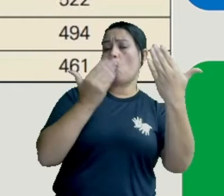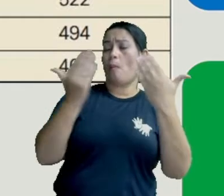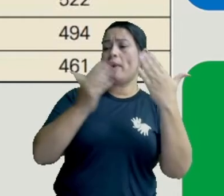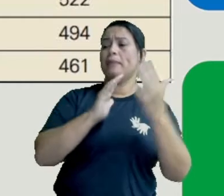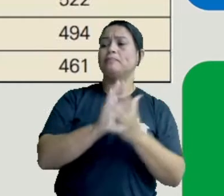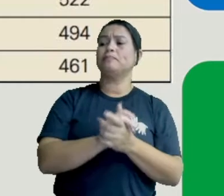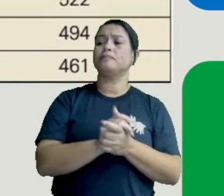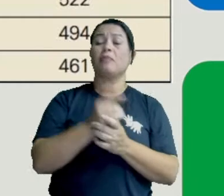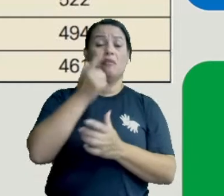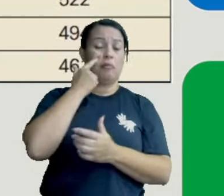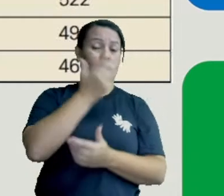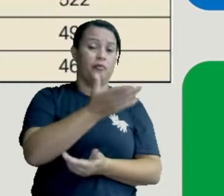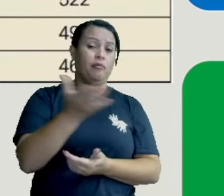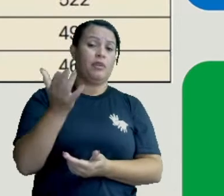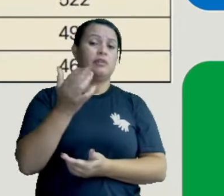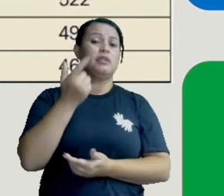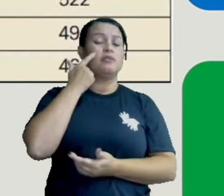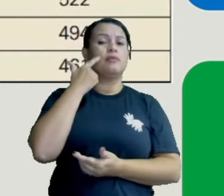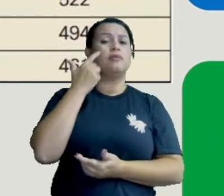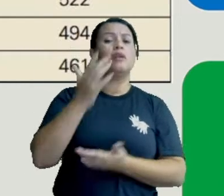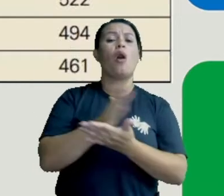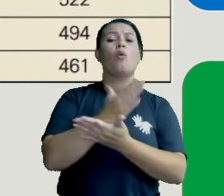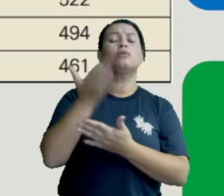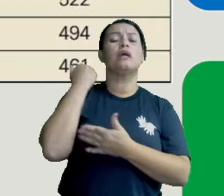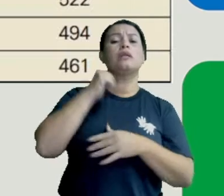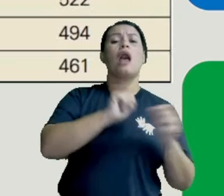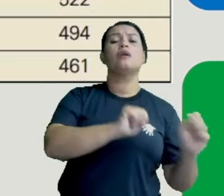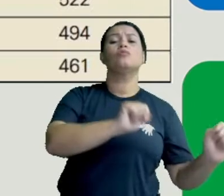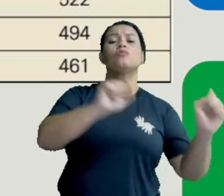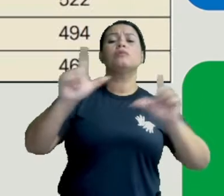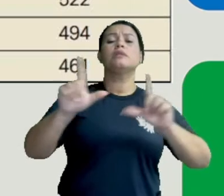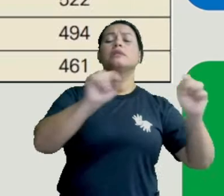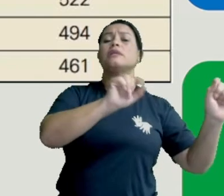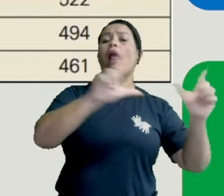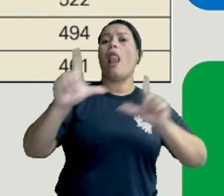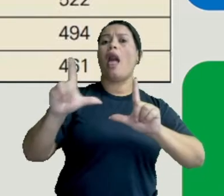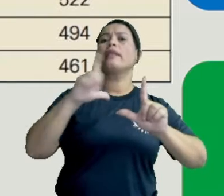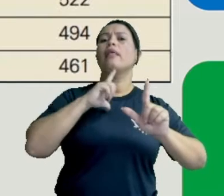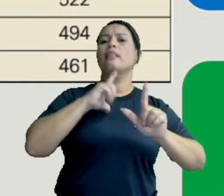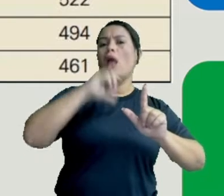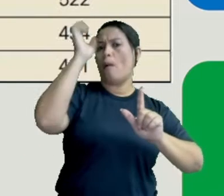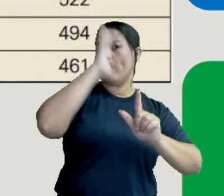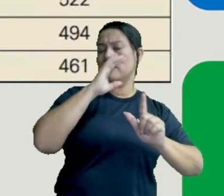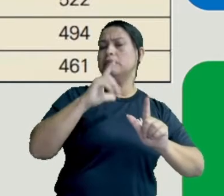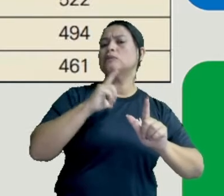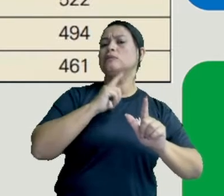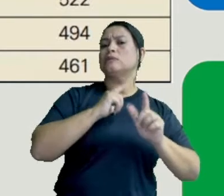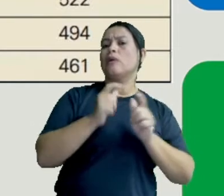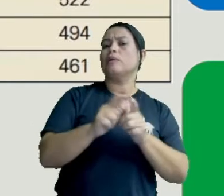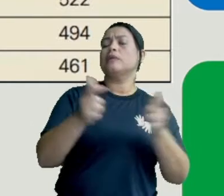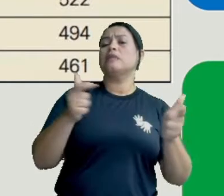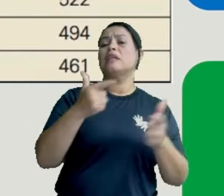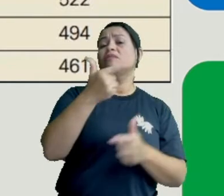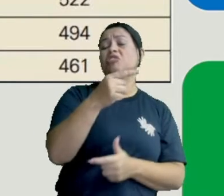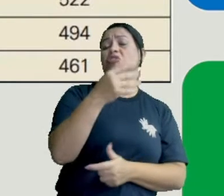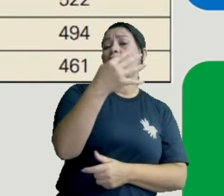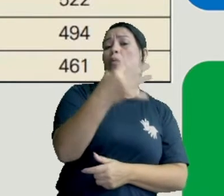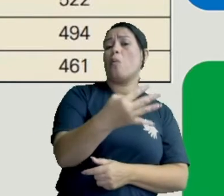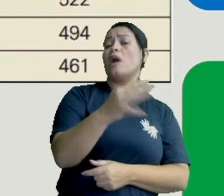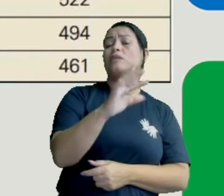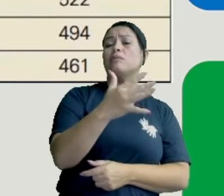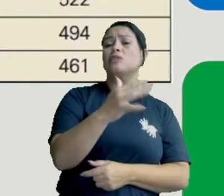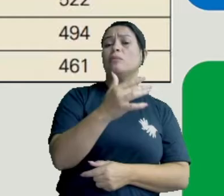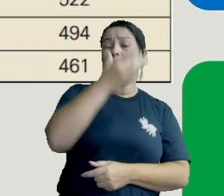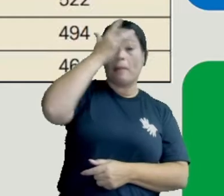né? Então, como vocês viram alguns slides atrás, eu falei que o Brasil tem uma densidade demográfica de 24 habitantes por